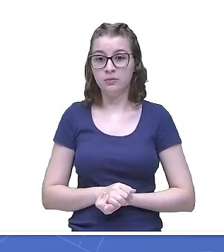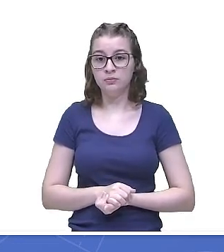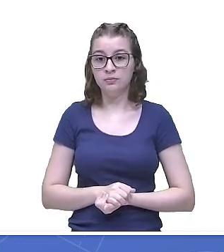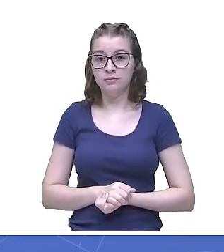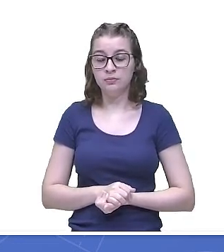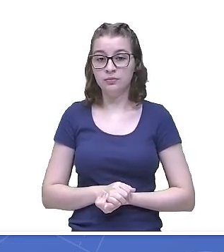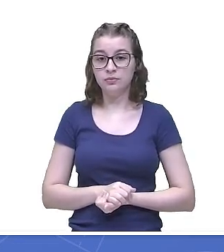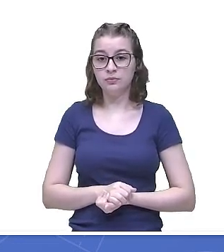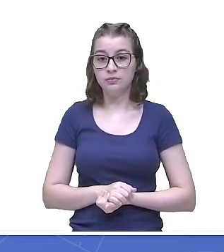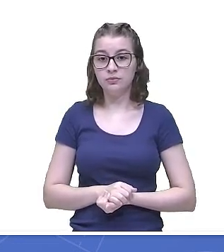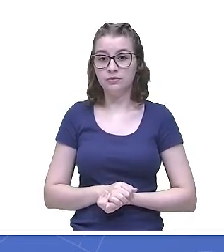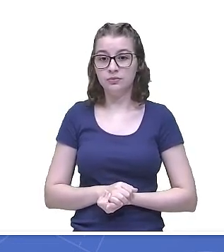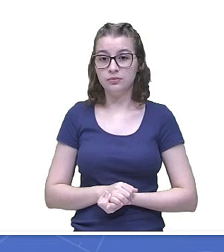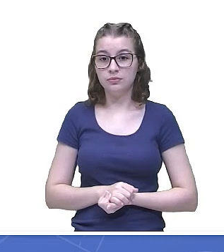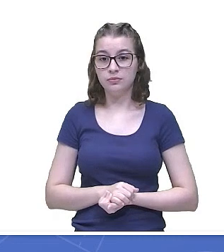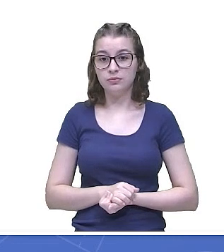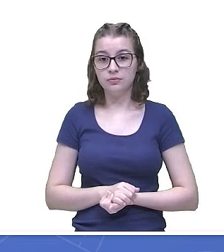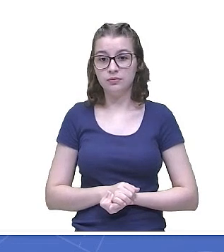quem mais?